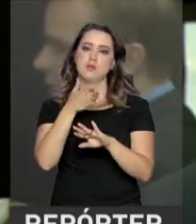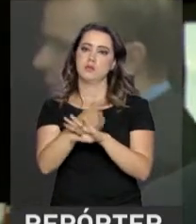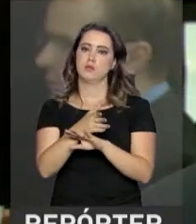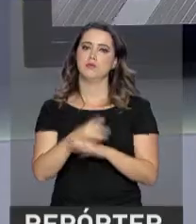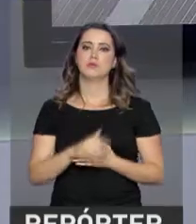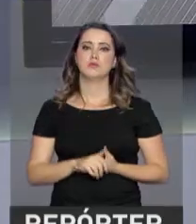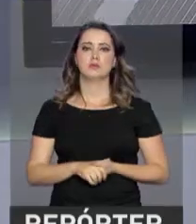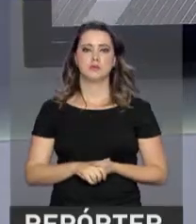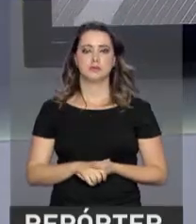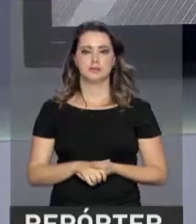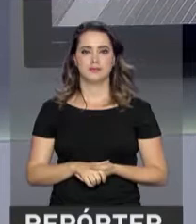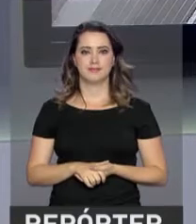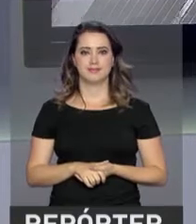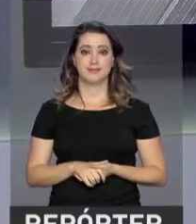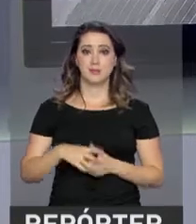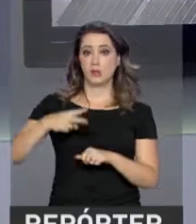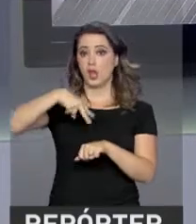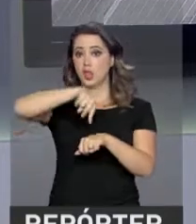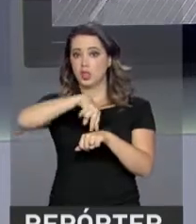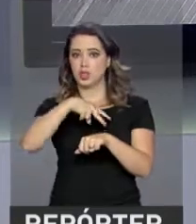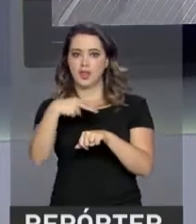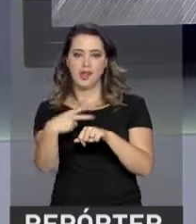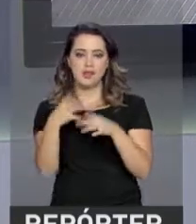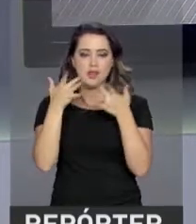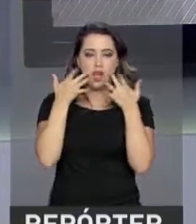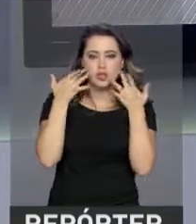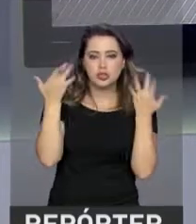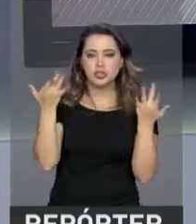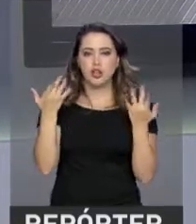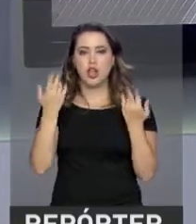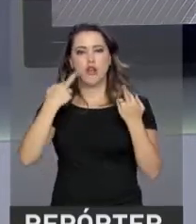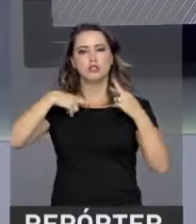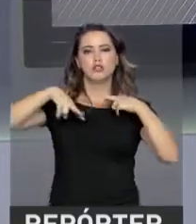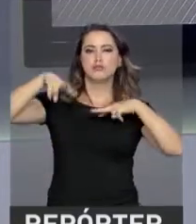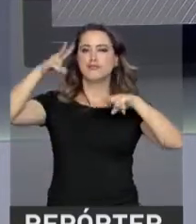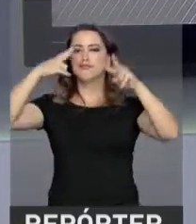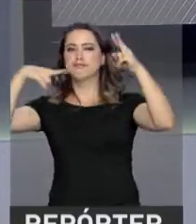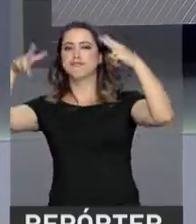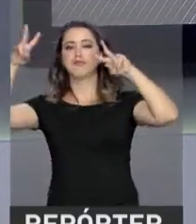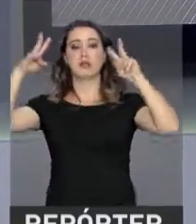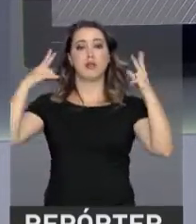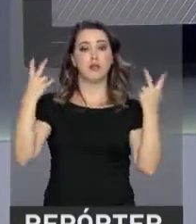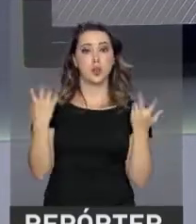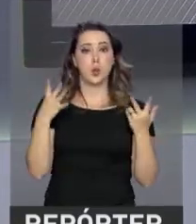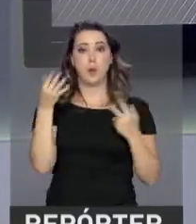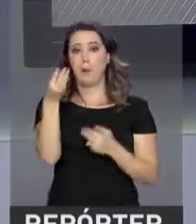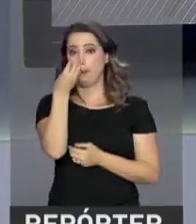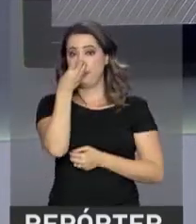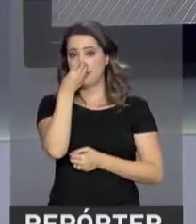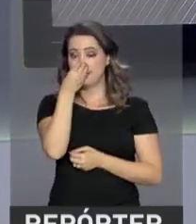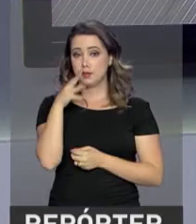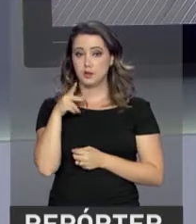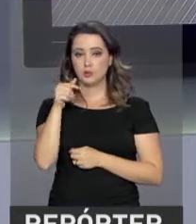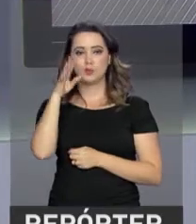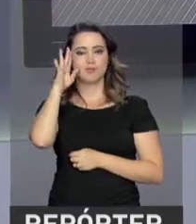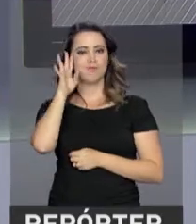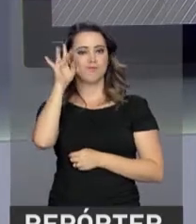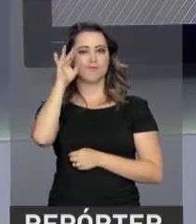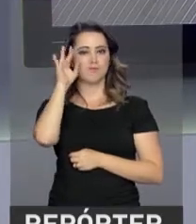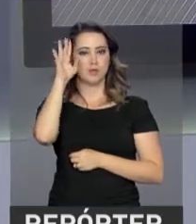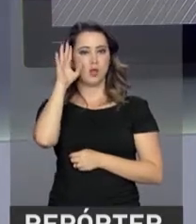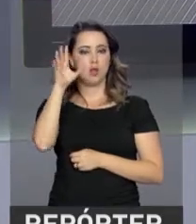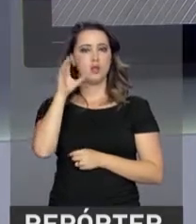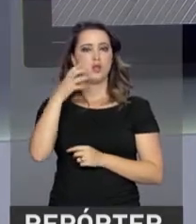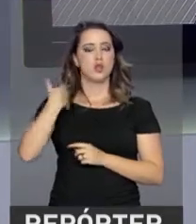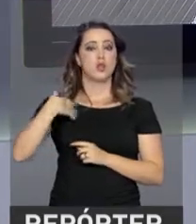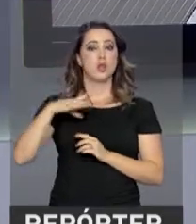fazer dança teatro acrobacias aéreas palhaçada tudo isso faz parte do imaginário brasileiro sobre